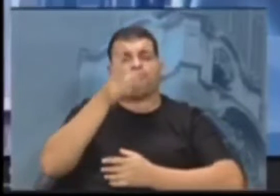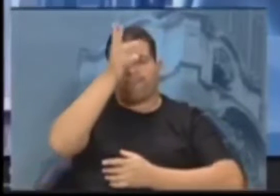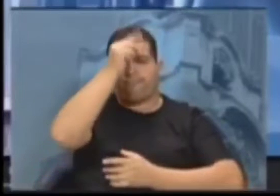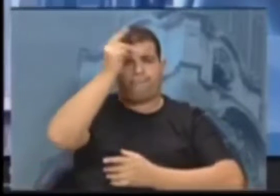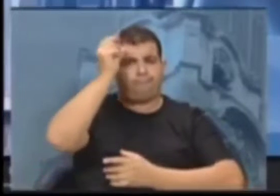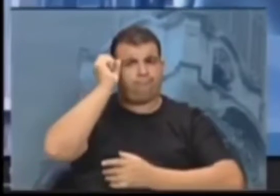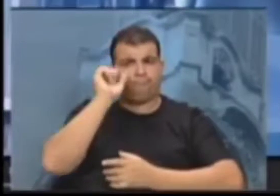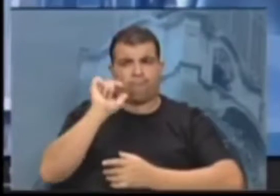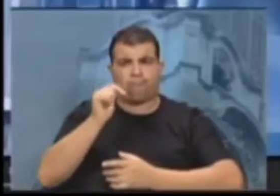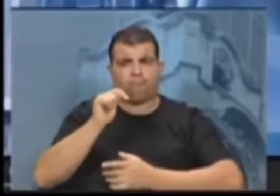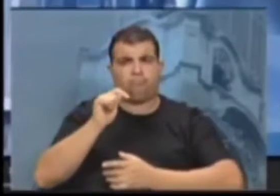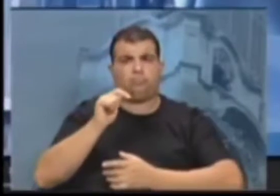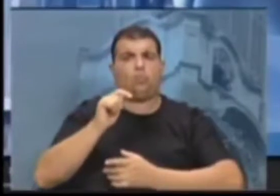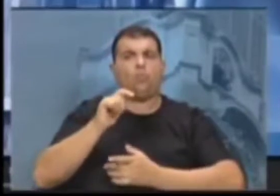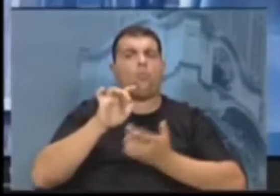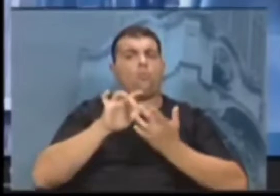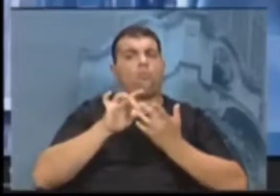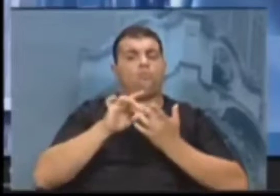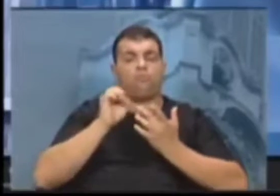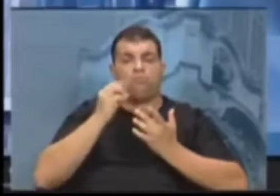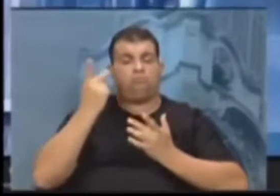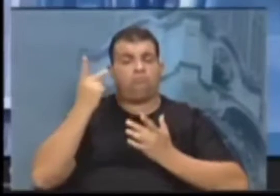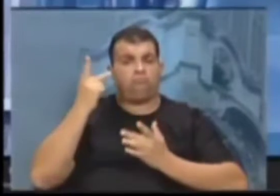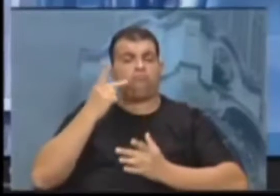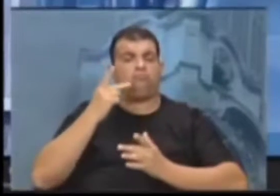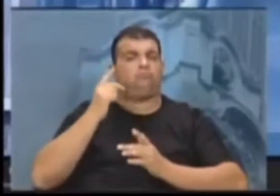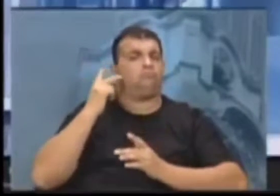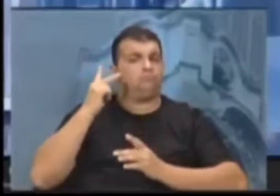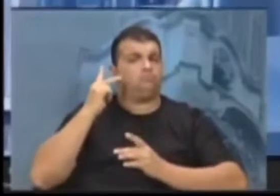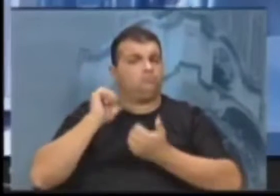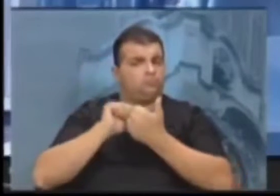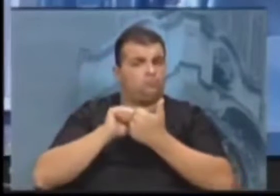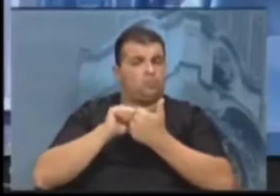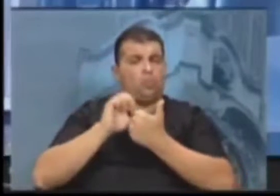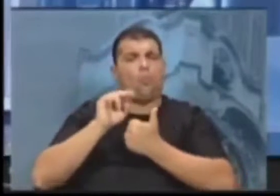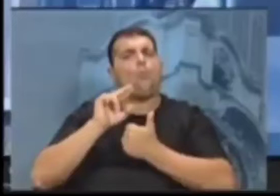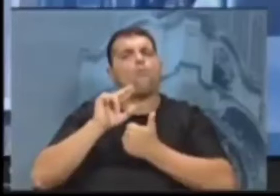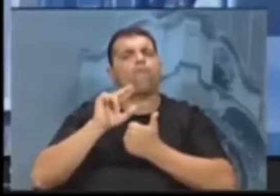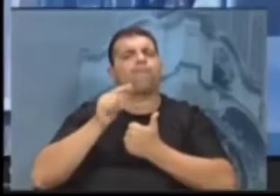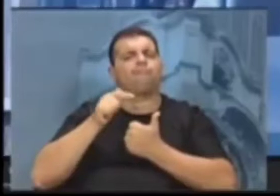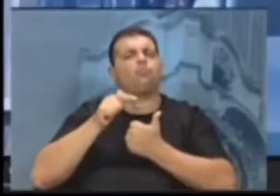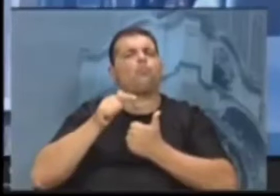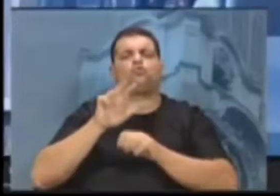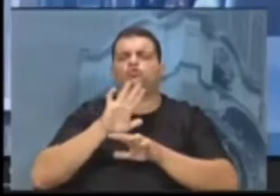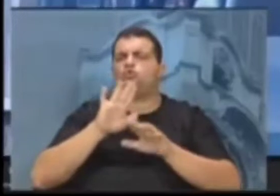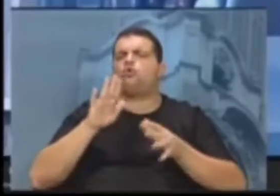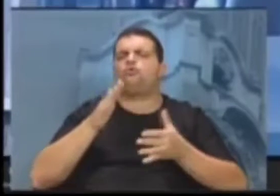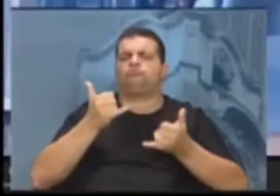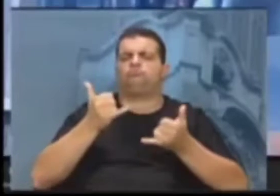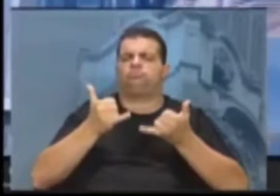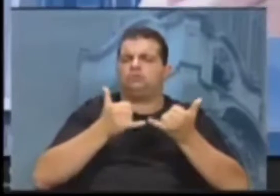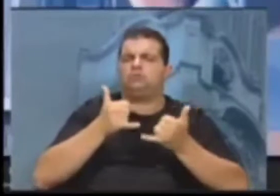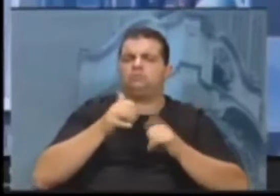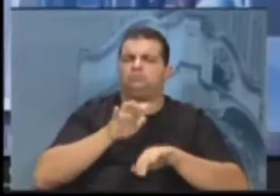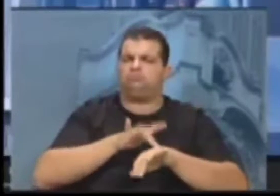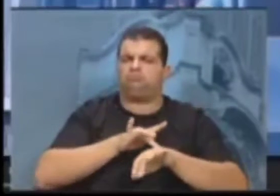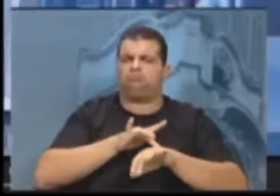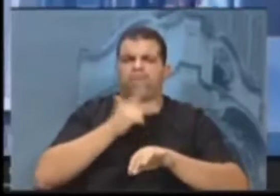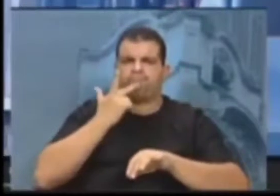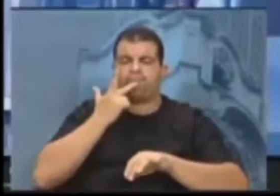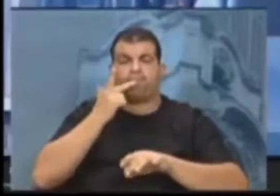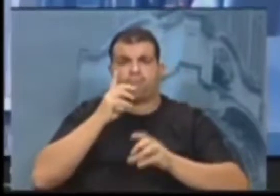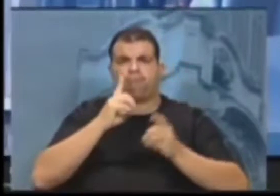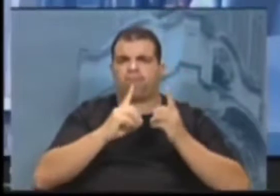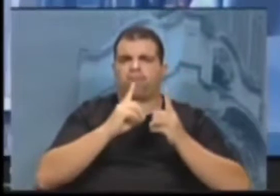tem realmente uma boa relação com a sua base aliada, ou, na verdade, tudo não está passando de um jogo de cena para dizer que é do